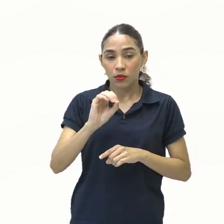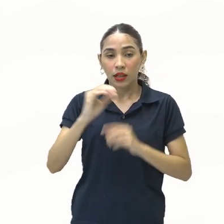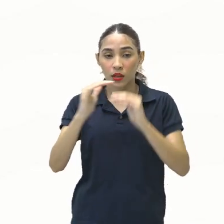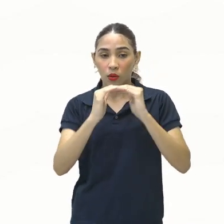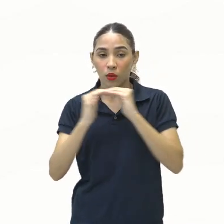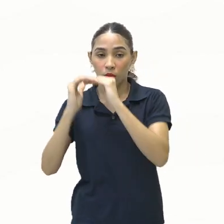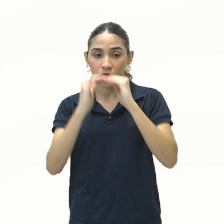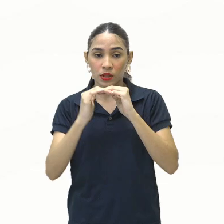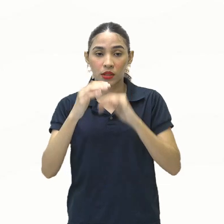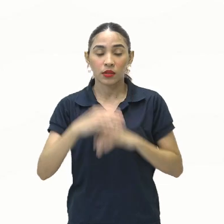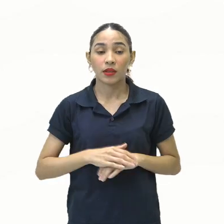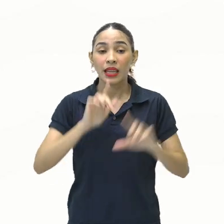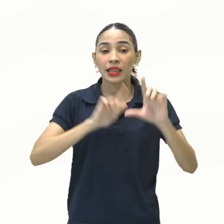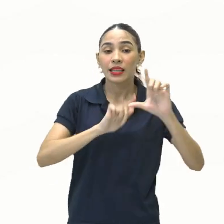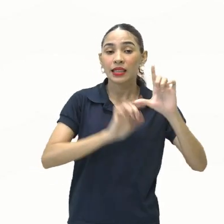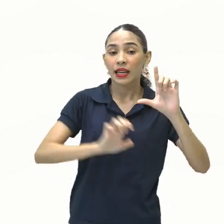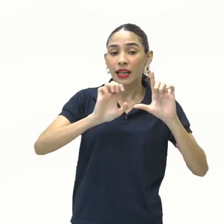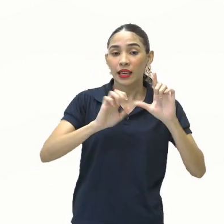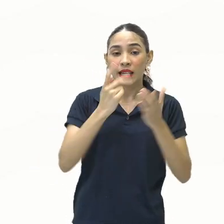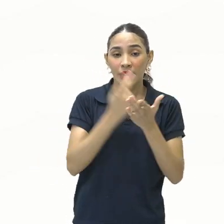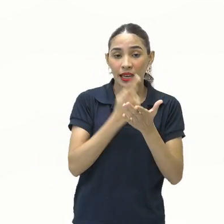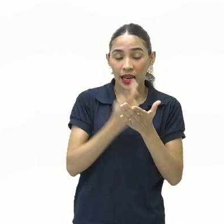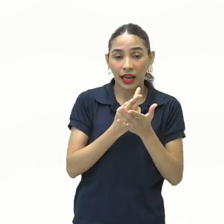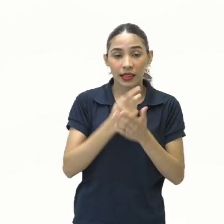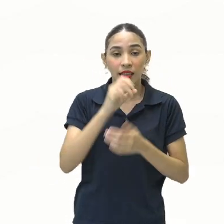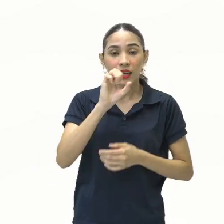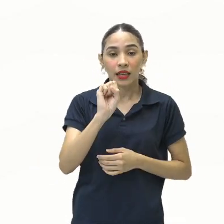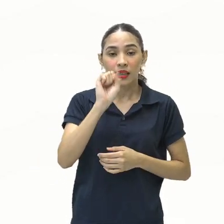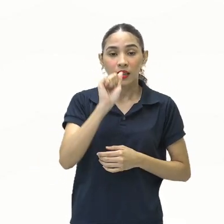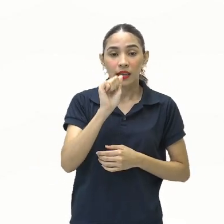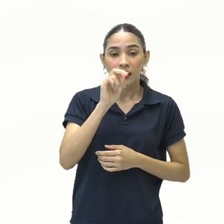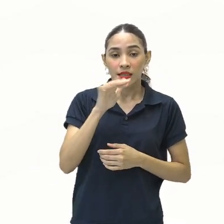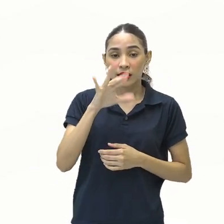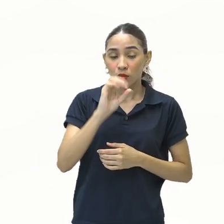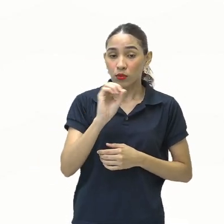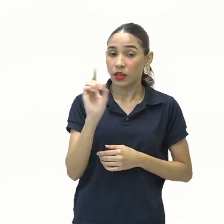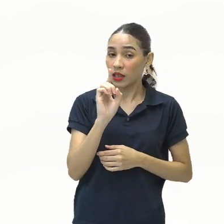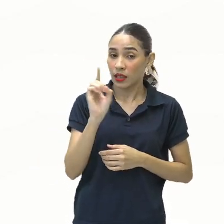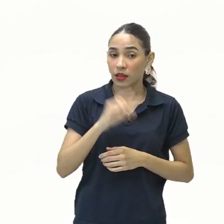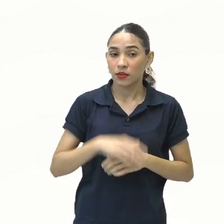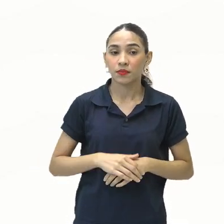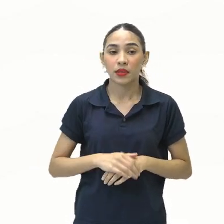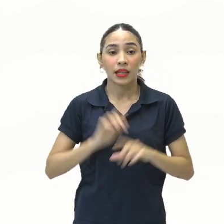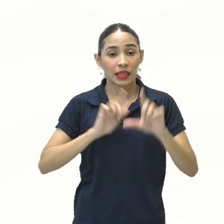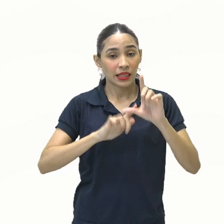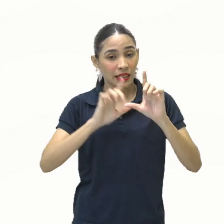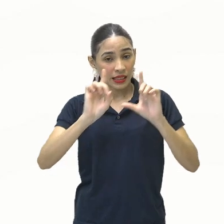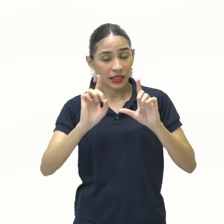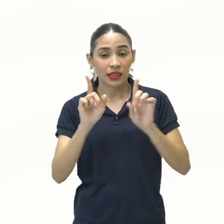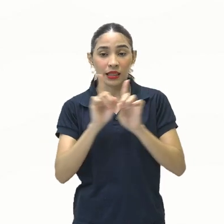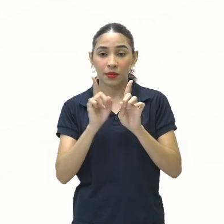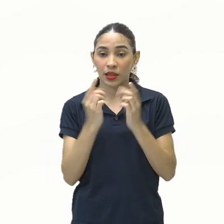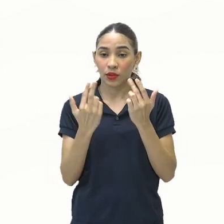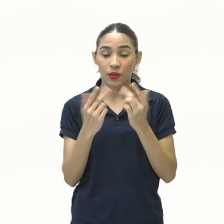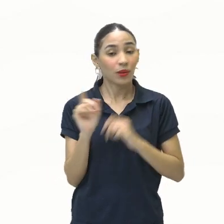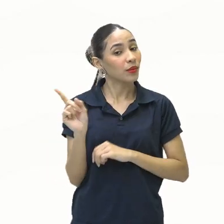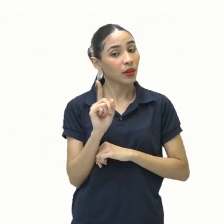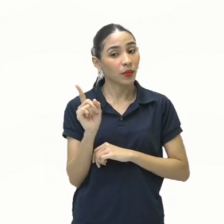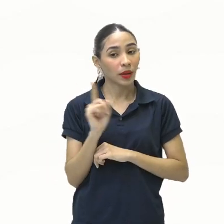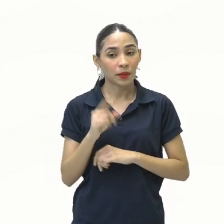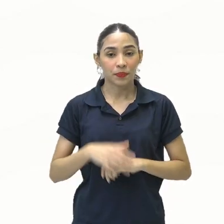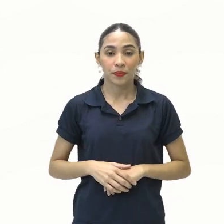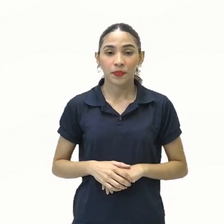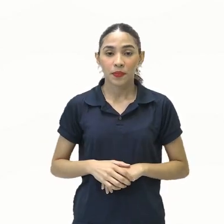eliminando. Por que eu vou eliminar isso aqui? Porque está dizendo que é saturada. E não é. A letra D está dizendo que é saturada. E não é.